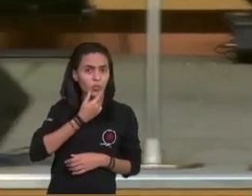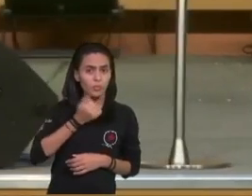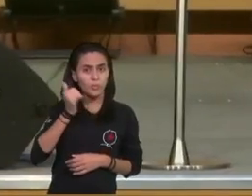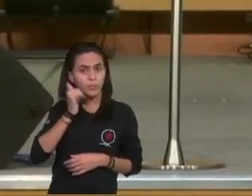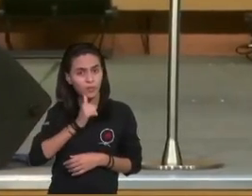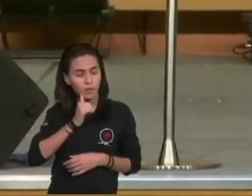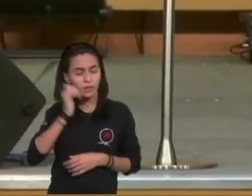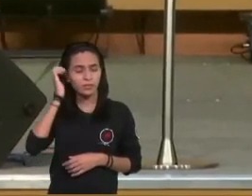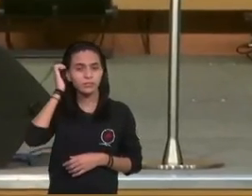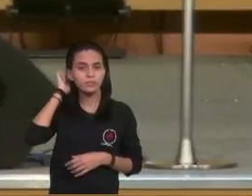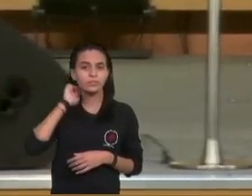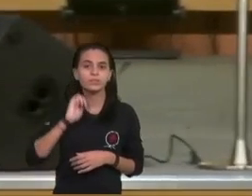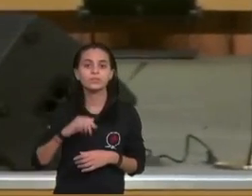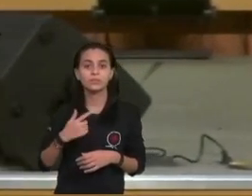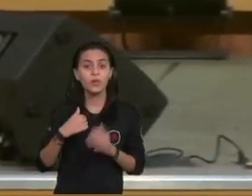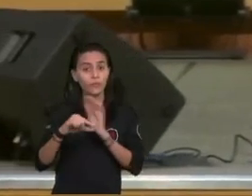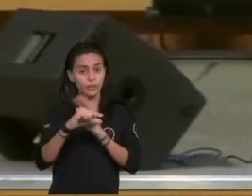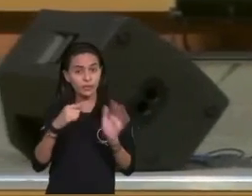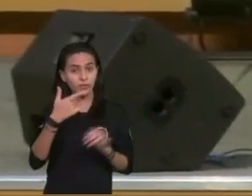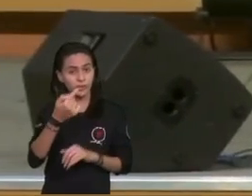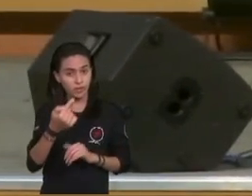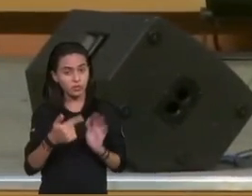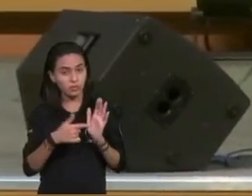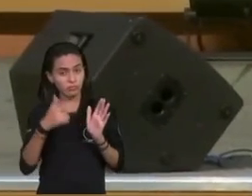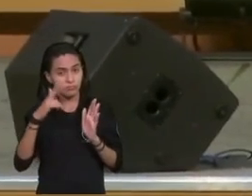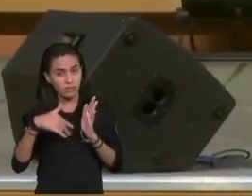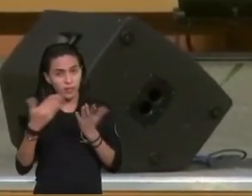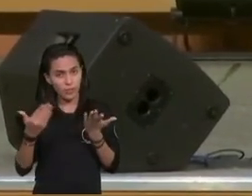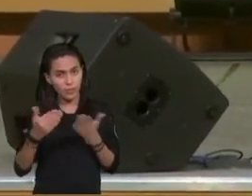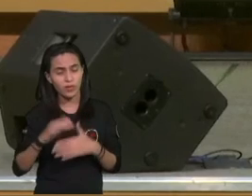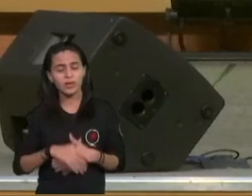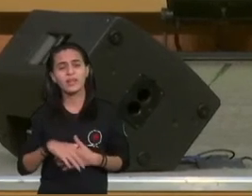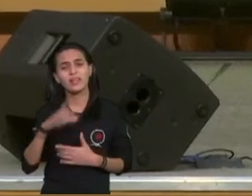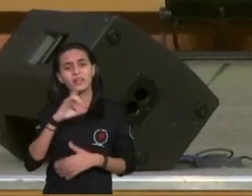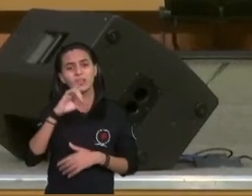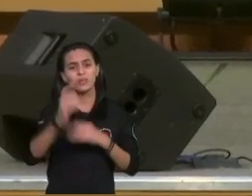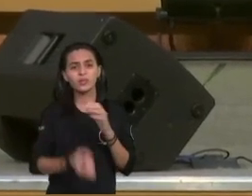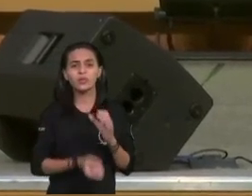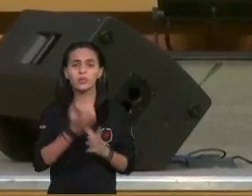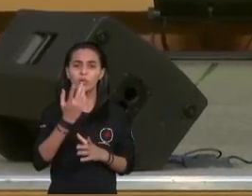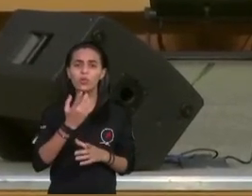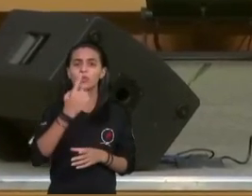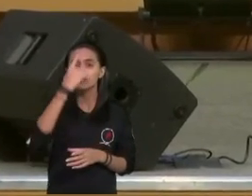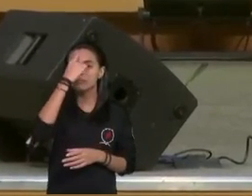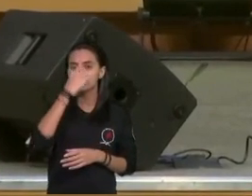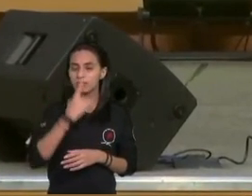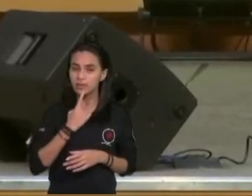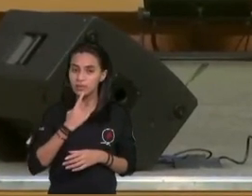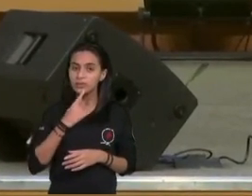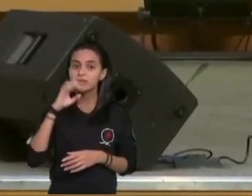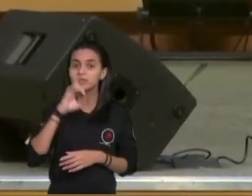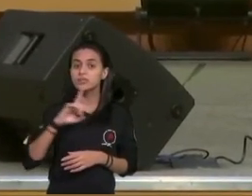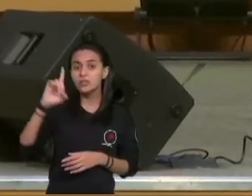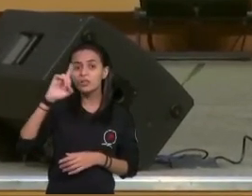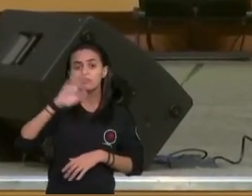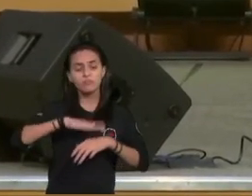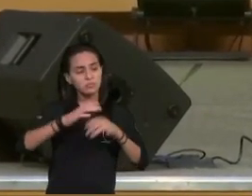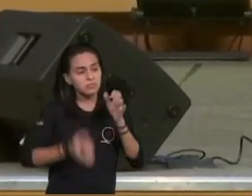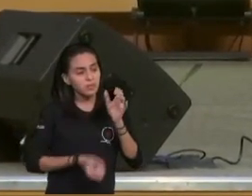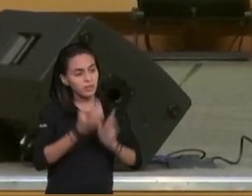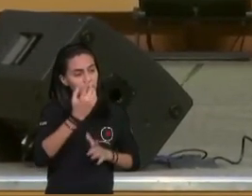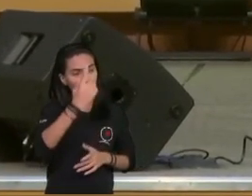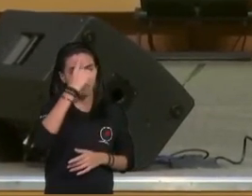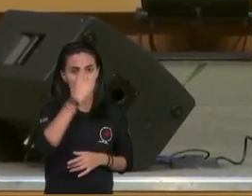Versículo 27 no que eu acabei de ler tá aqui e criou Deus o homem à sua imagem à imagem de Deus o criou